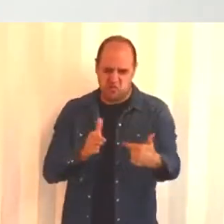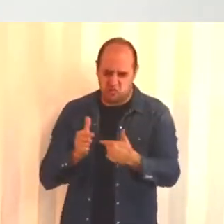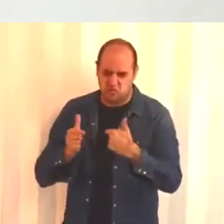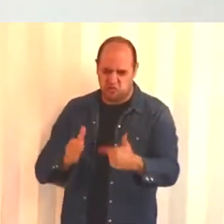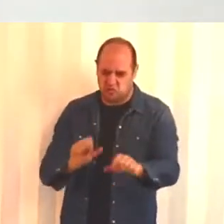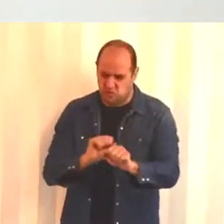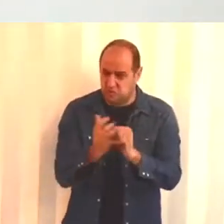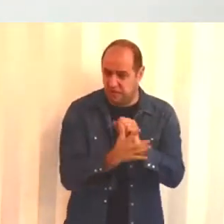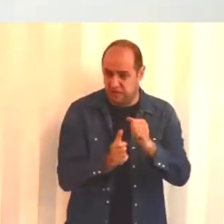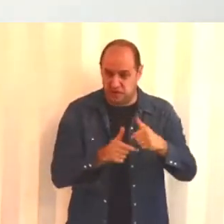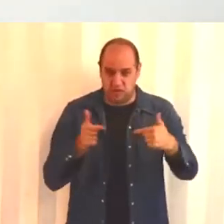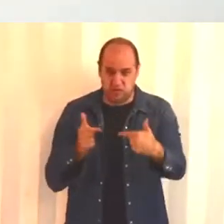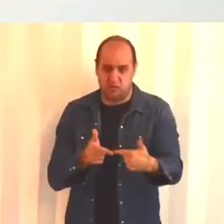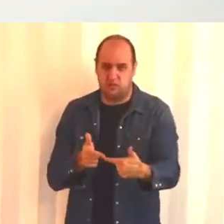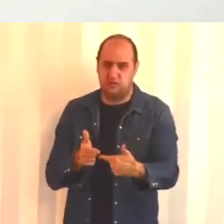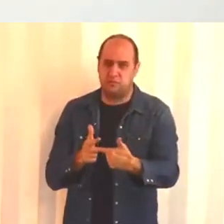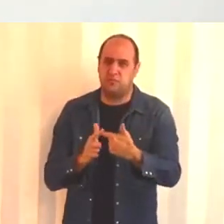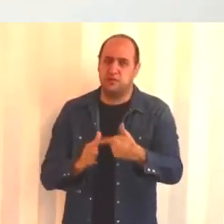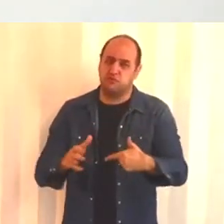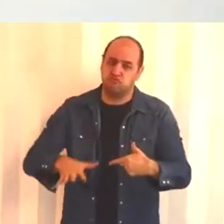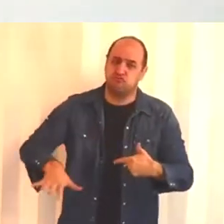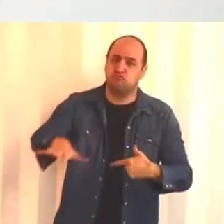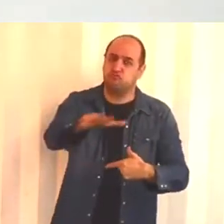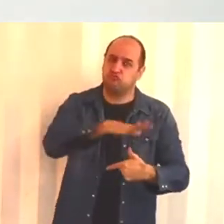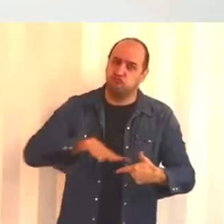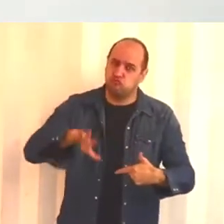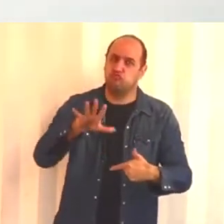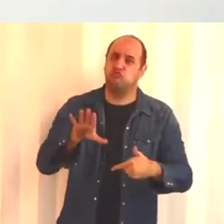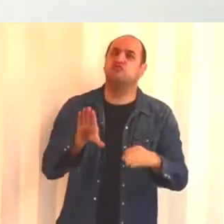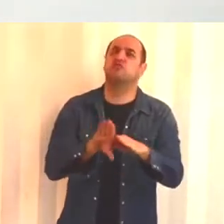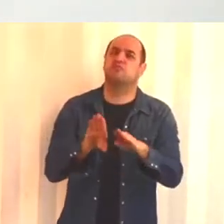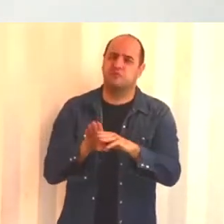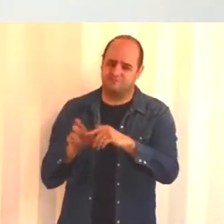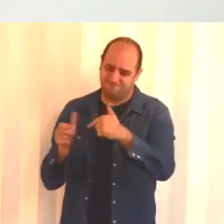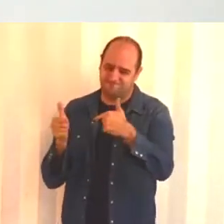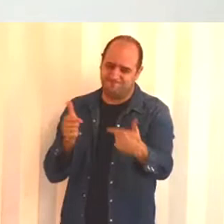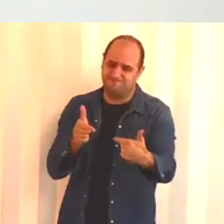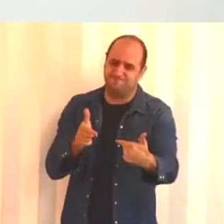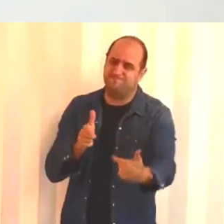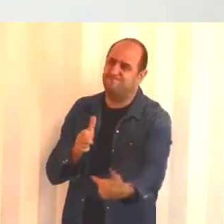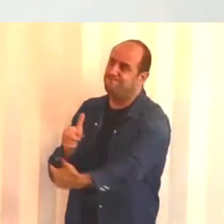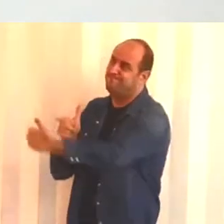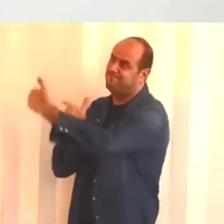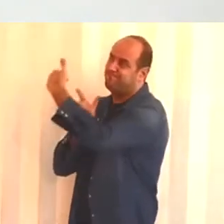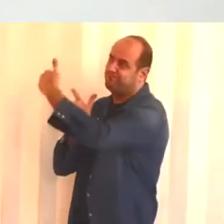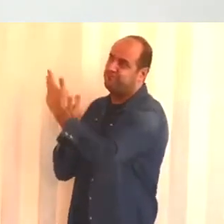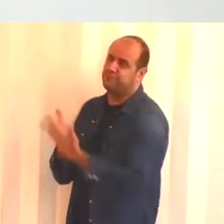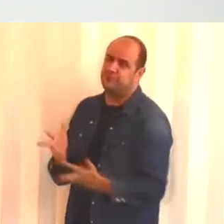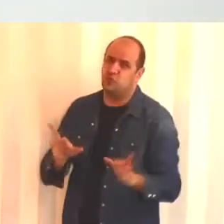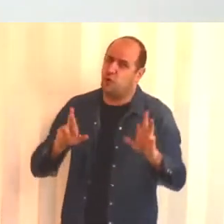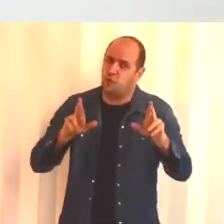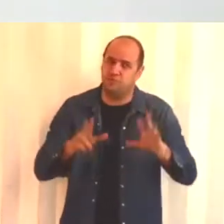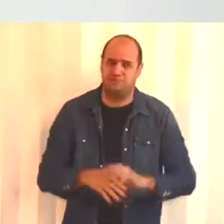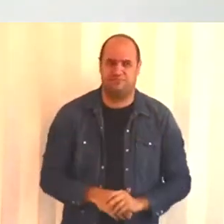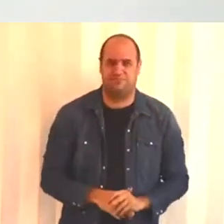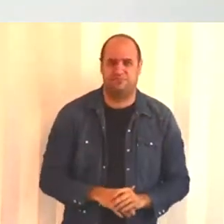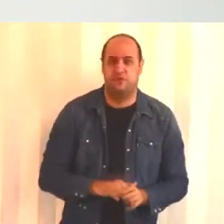Toda murmuração é contra Deus. Porque se você declara que Deus é o teu Senhor e Ele reina sobre a sua